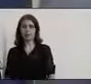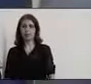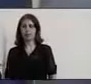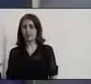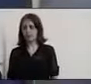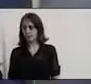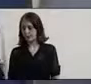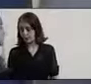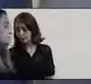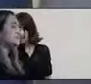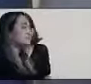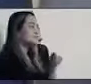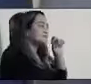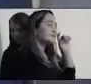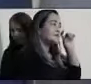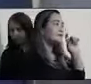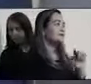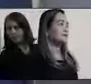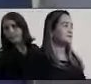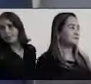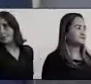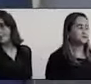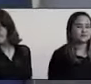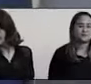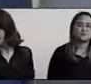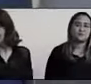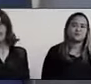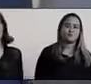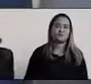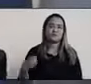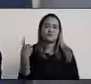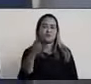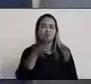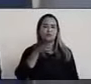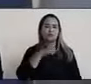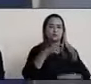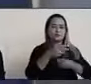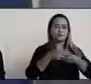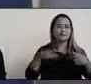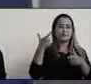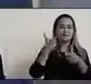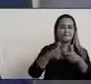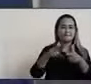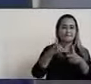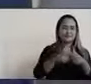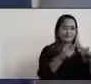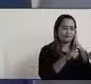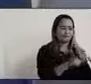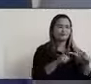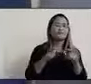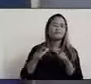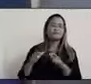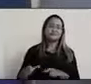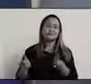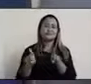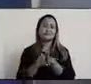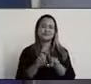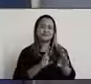Itapecuru. Nós temos muitos problemas na região em relação a